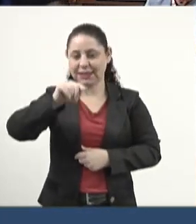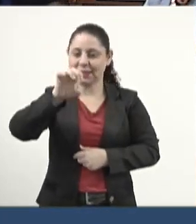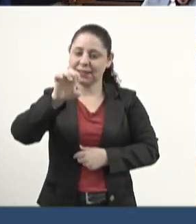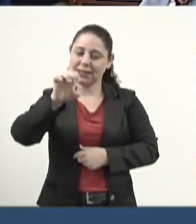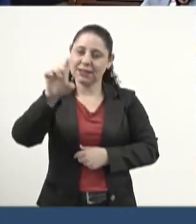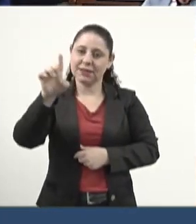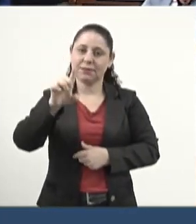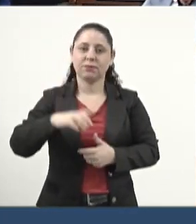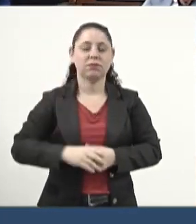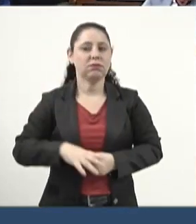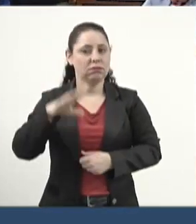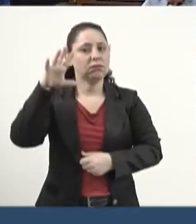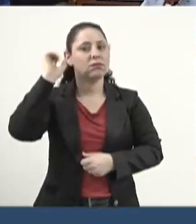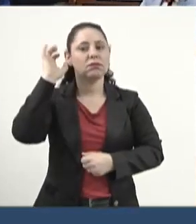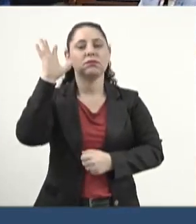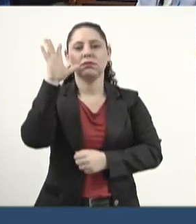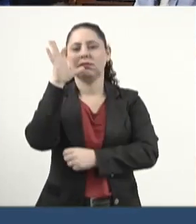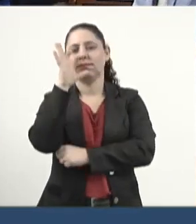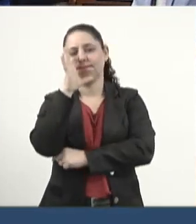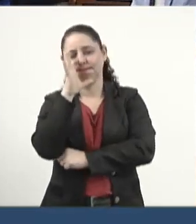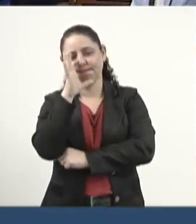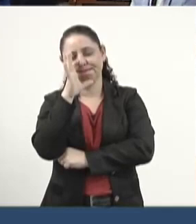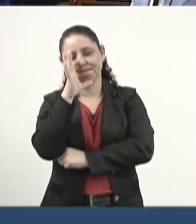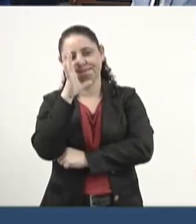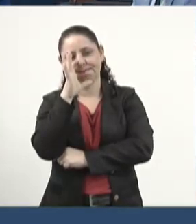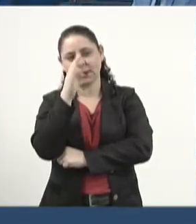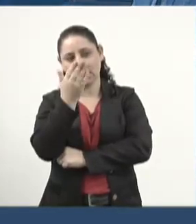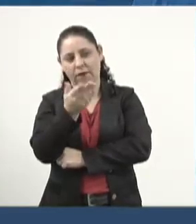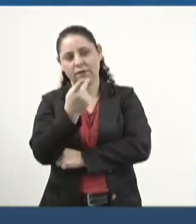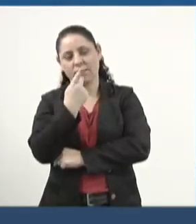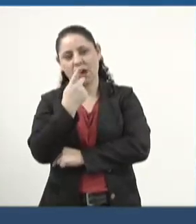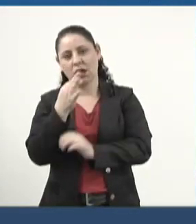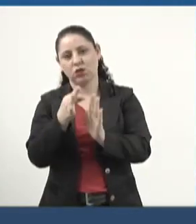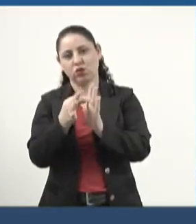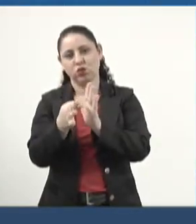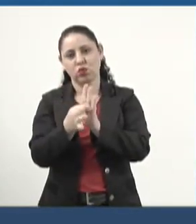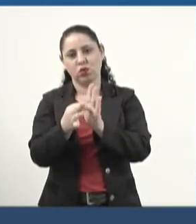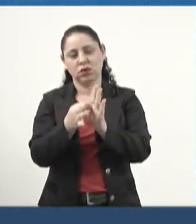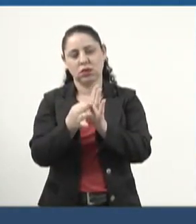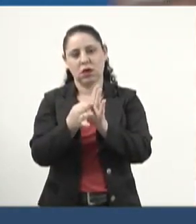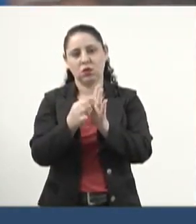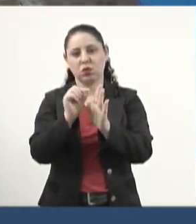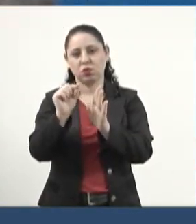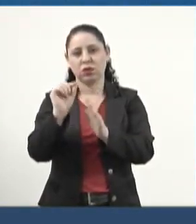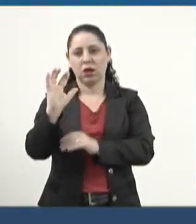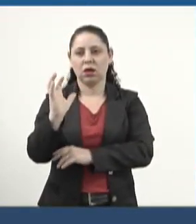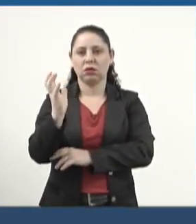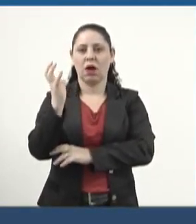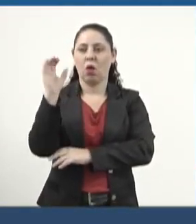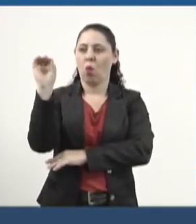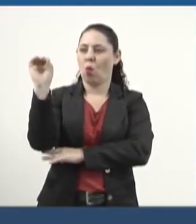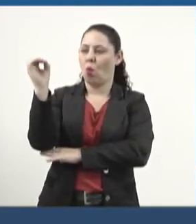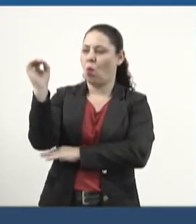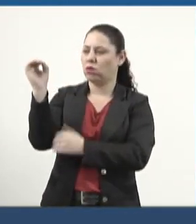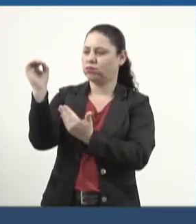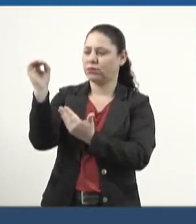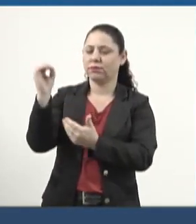estou ouvindo com muita atenção. Vossa Excelência citou o desastre que houve lá no Rio Grande do Sul.